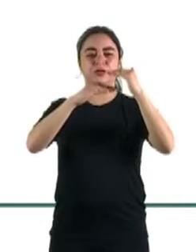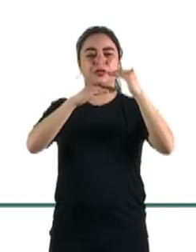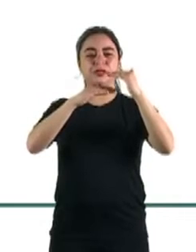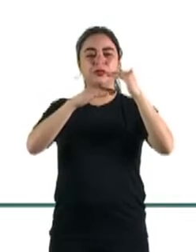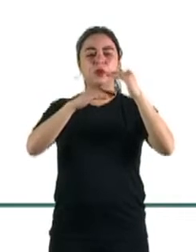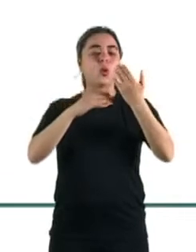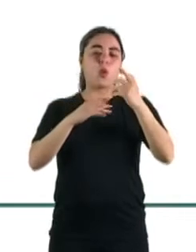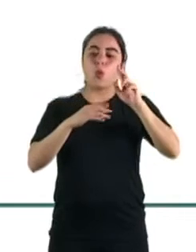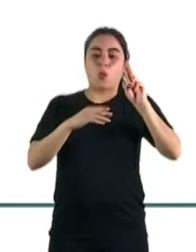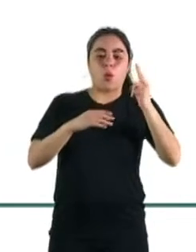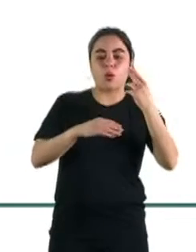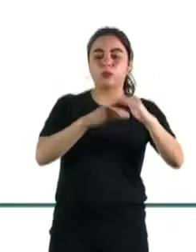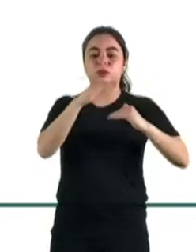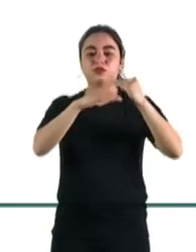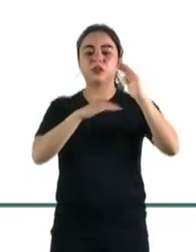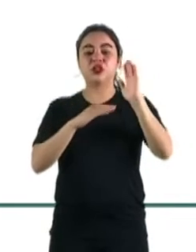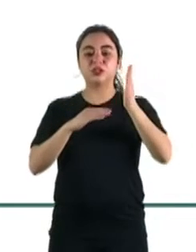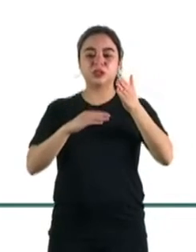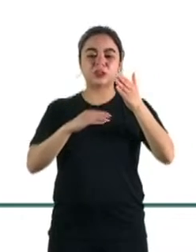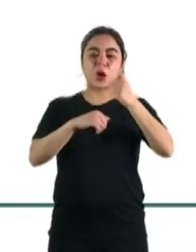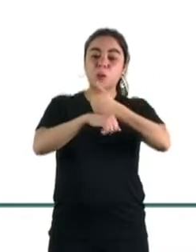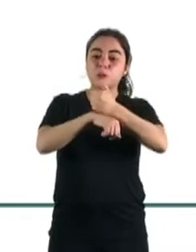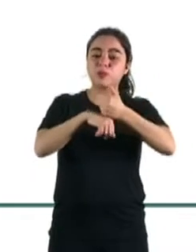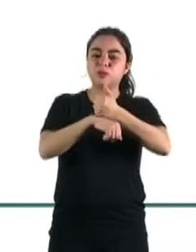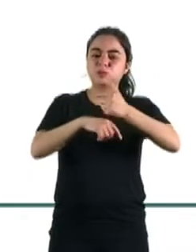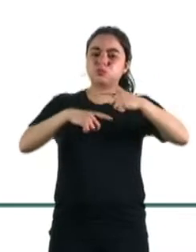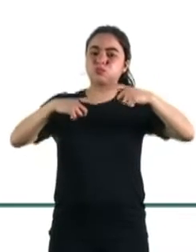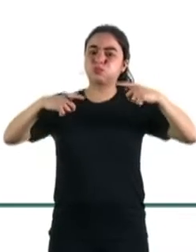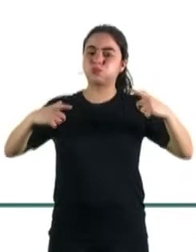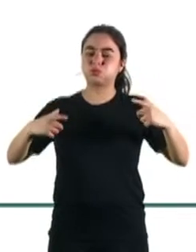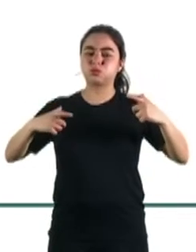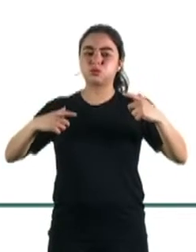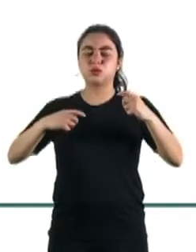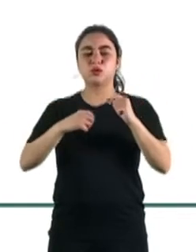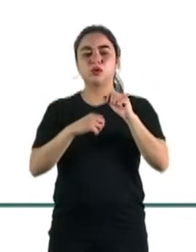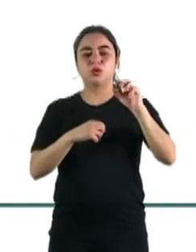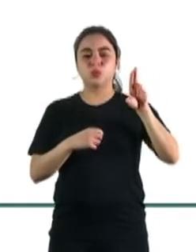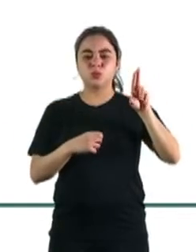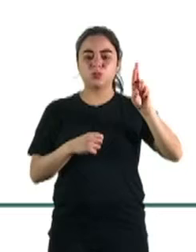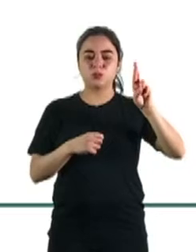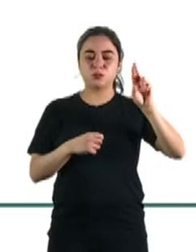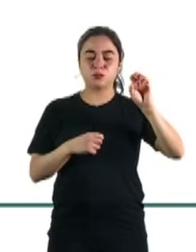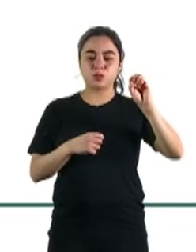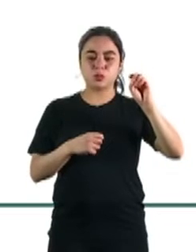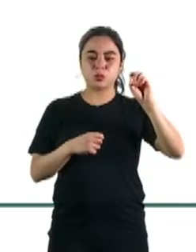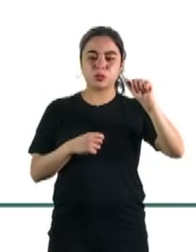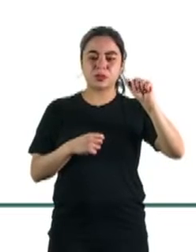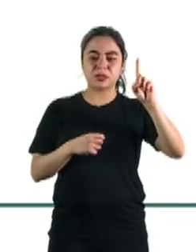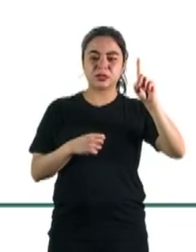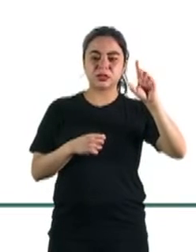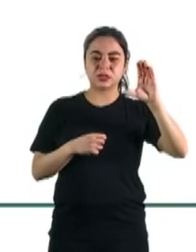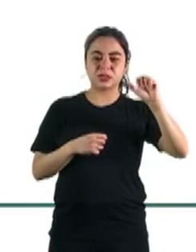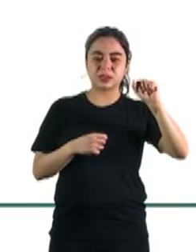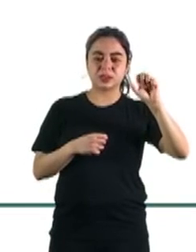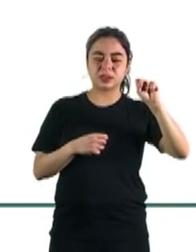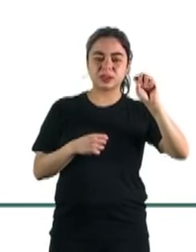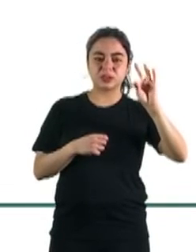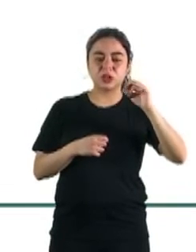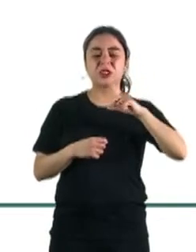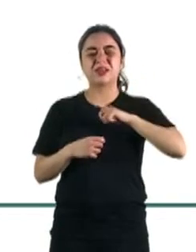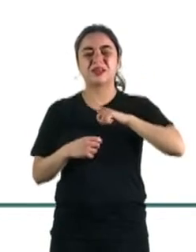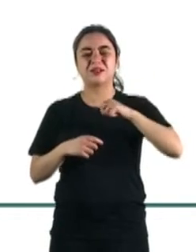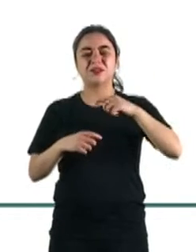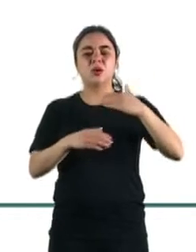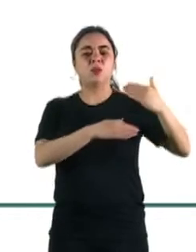já desenvolveram uma carreira robusta no que a gente chama de broadcast engineer, conhecem muitos processos de produção